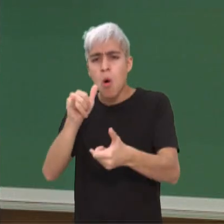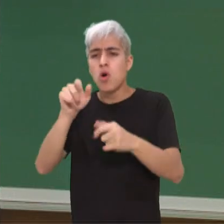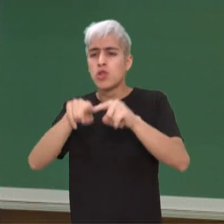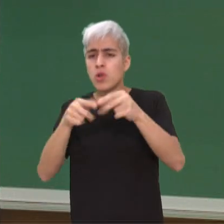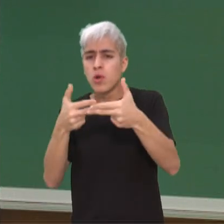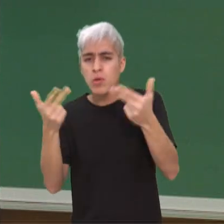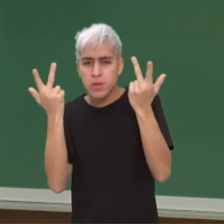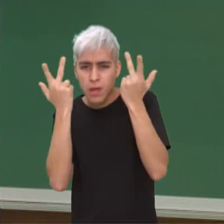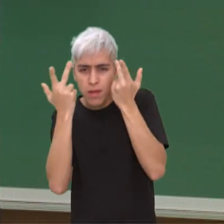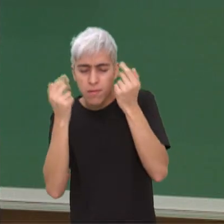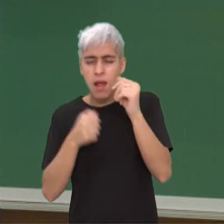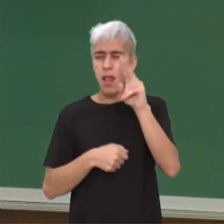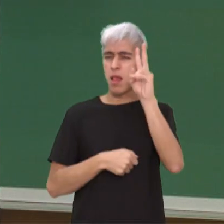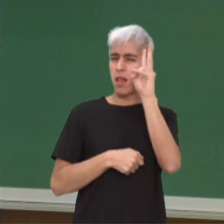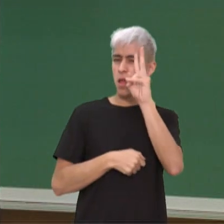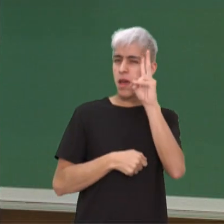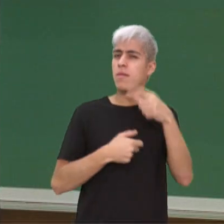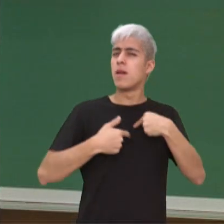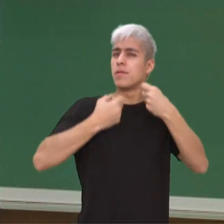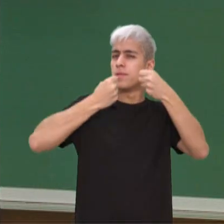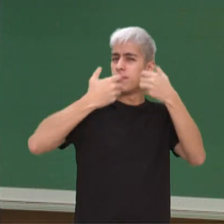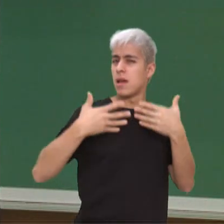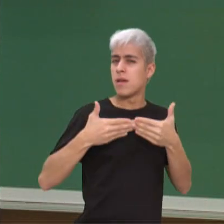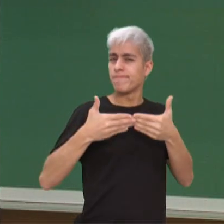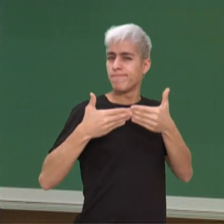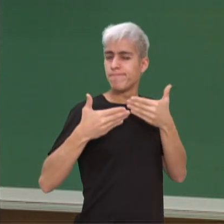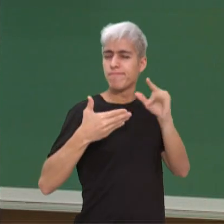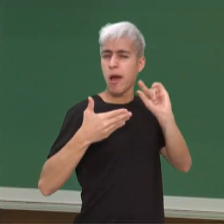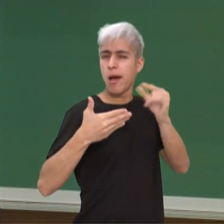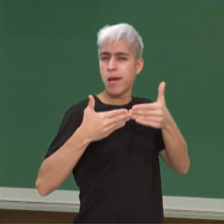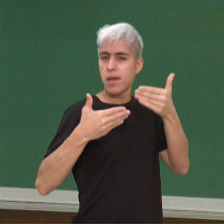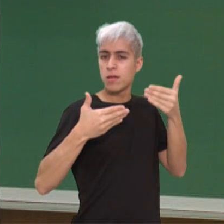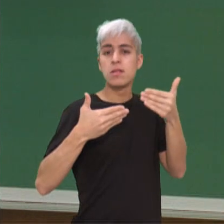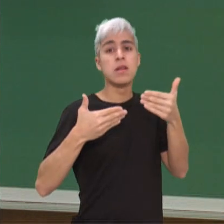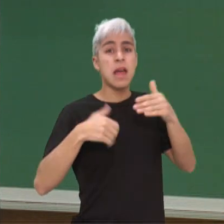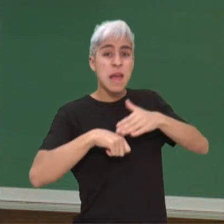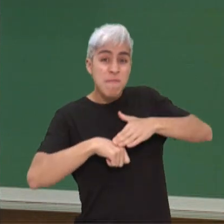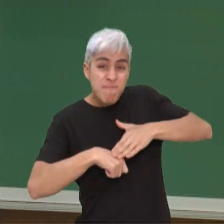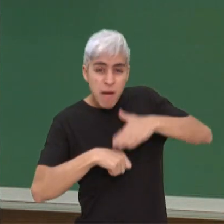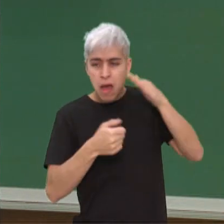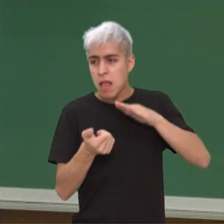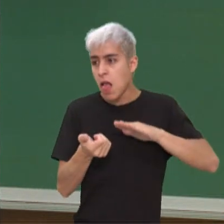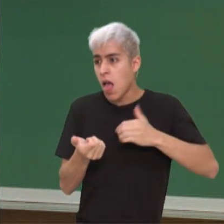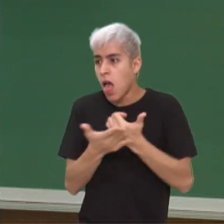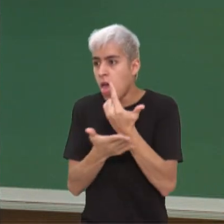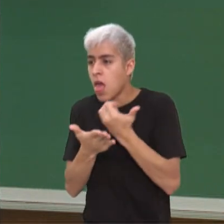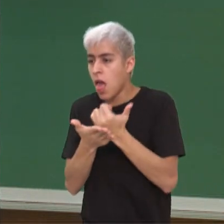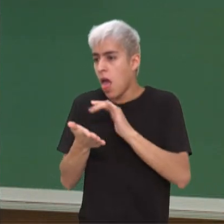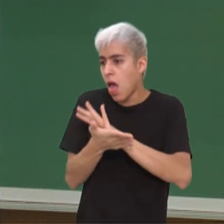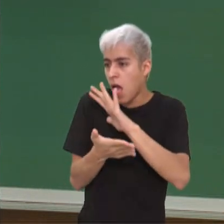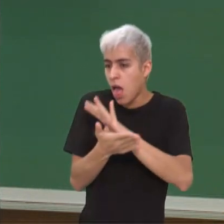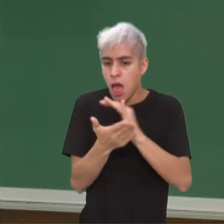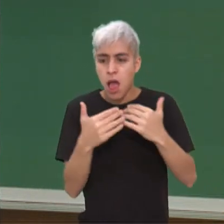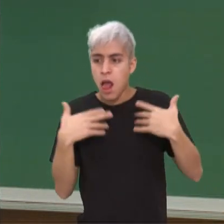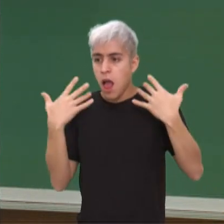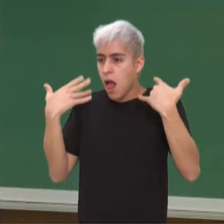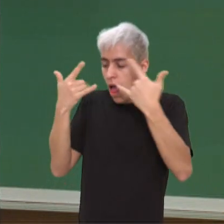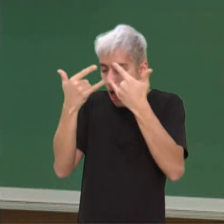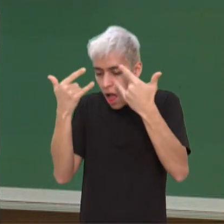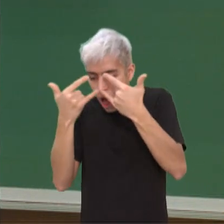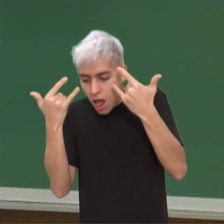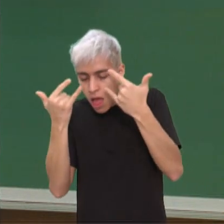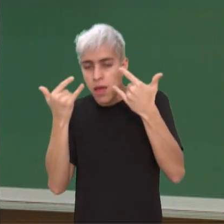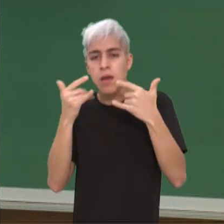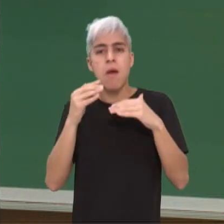naturais. Lembra o que eu acabei de falar? Quanto mais alto for esse consumismo, obviamente que você